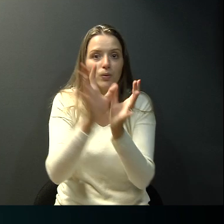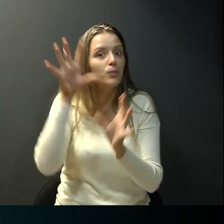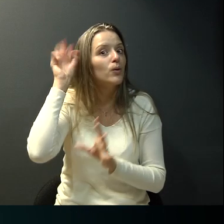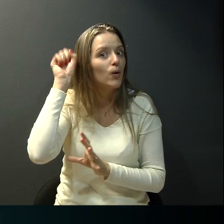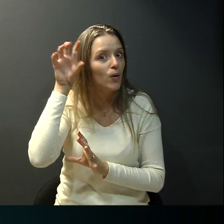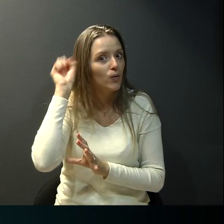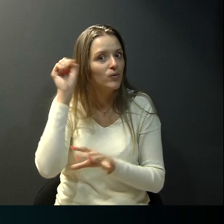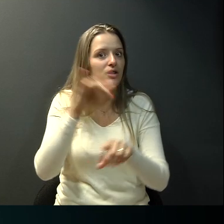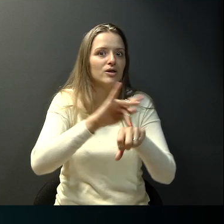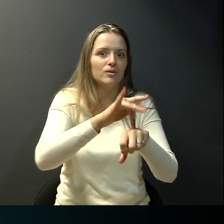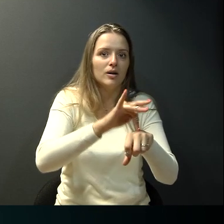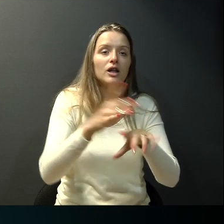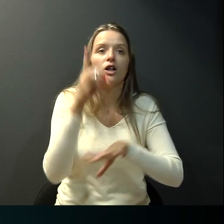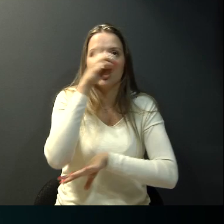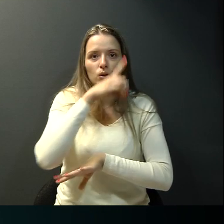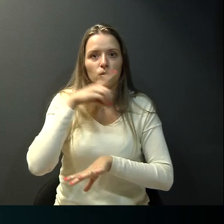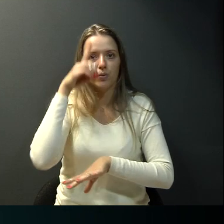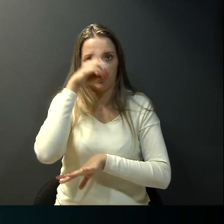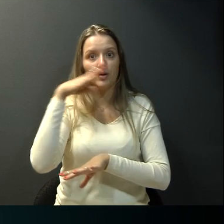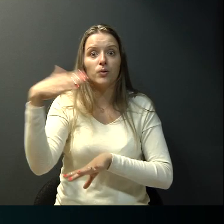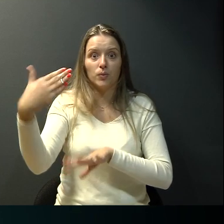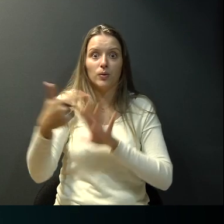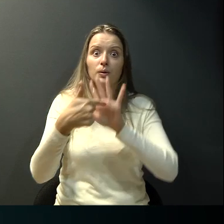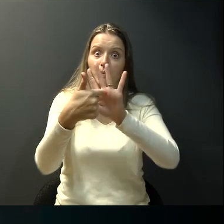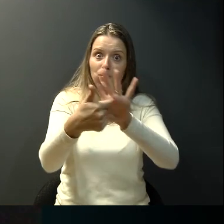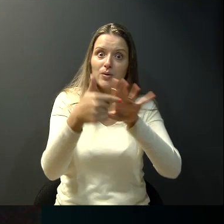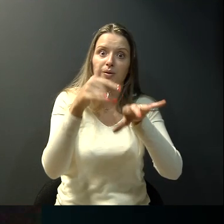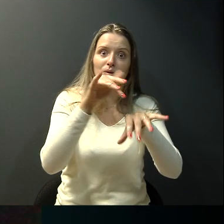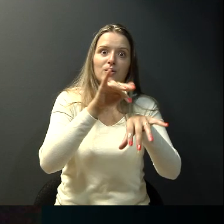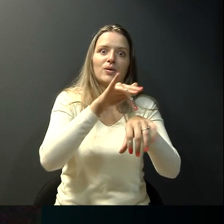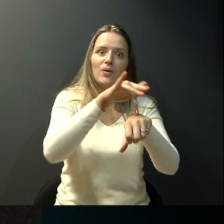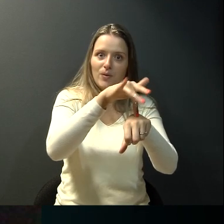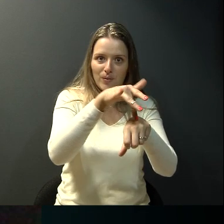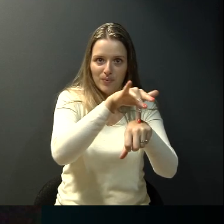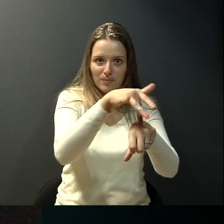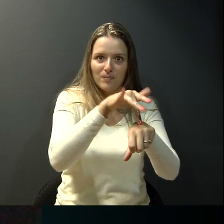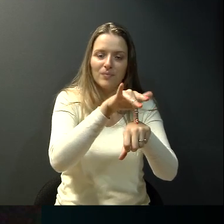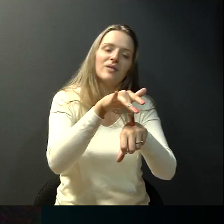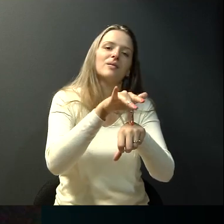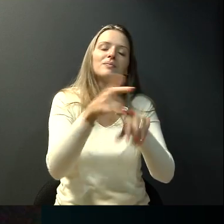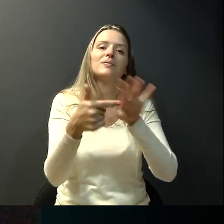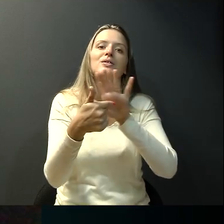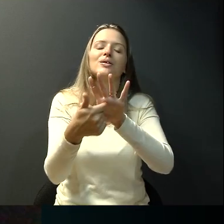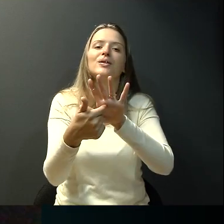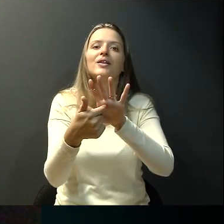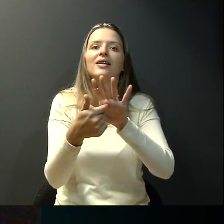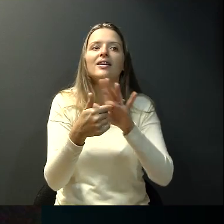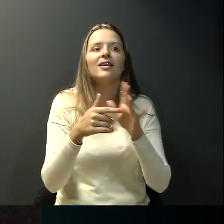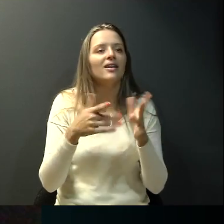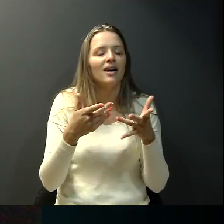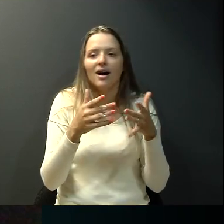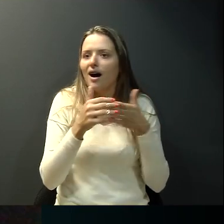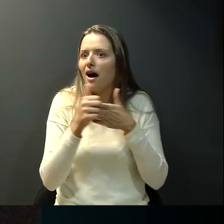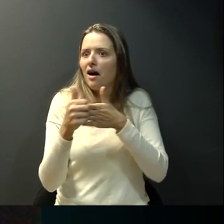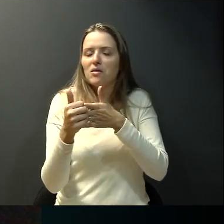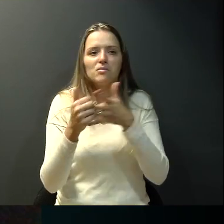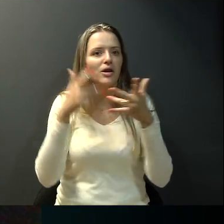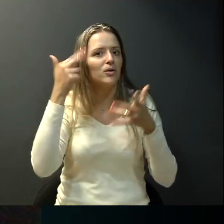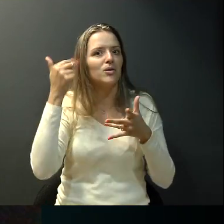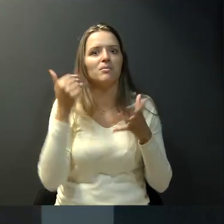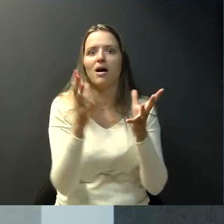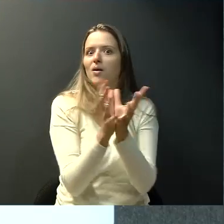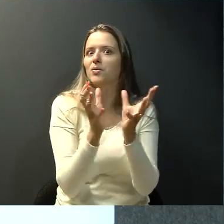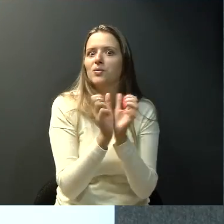tanto que eu acho que aquele dia no domingo que ela se apresentou, quem não sabia que ela era surda, porque ela acompanhou normalmente, assim,